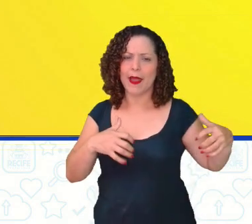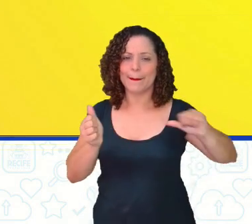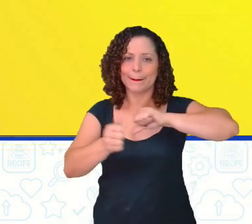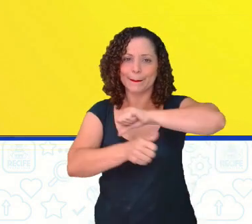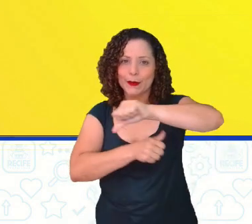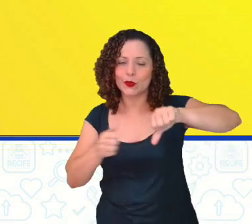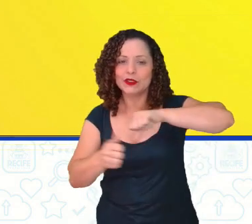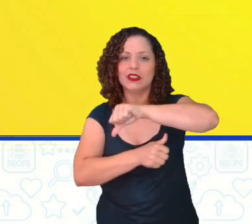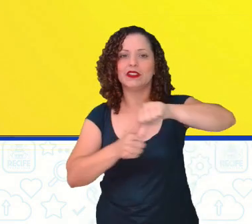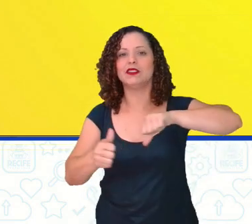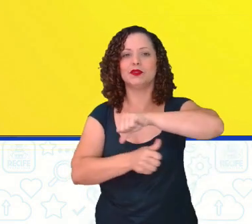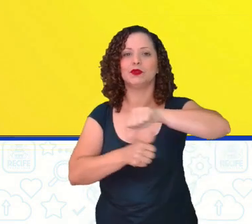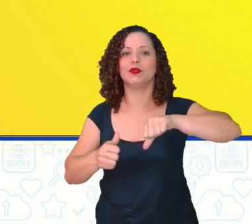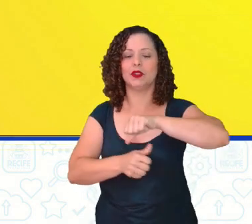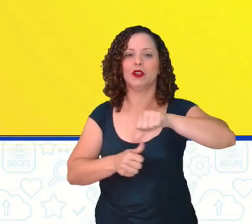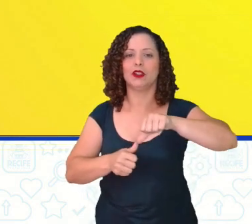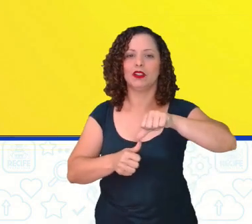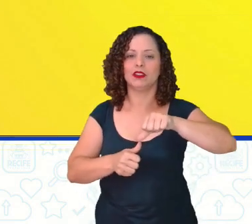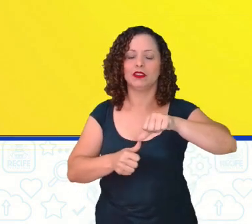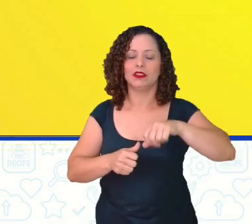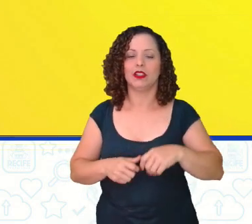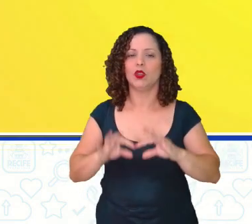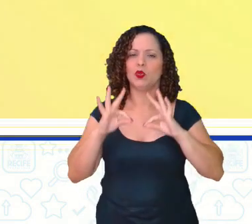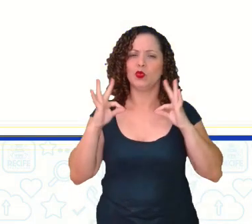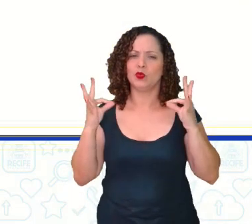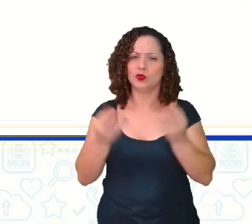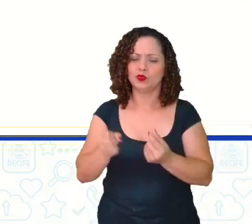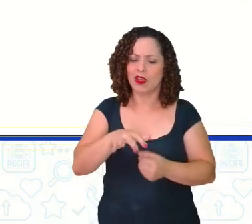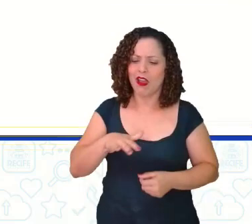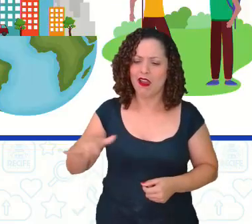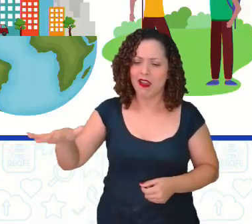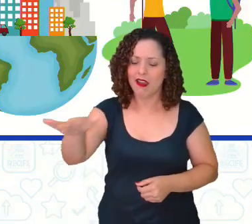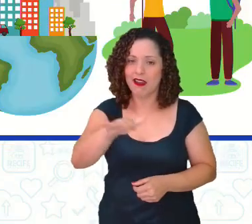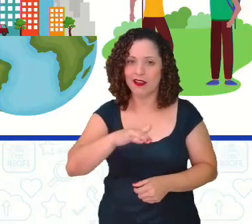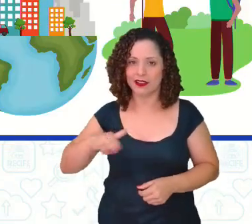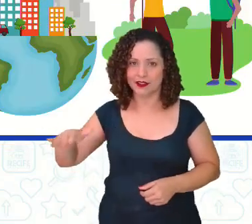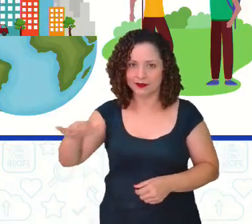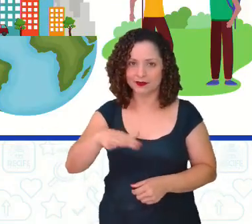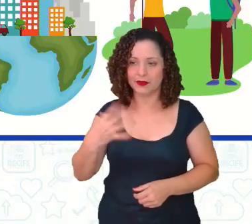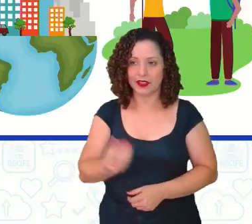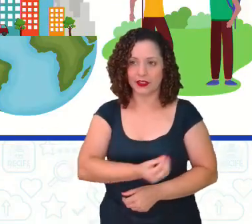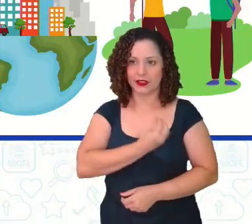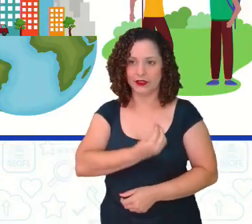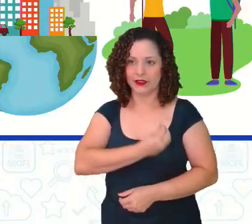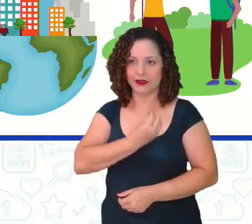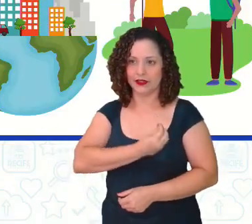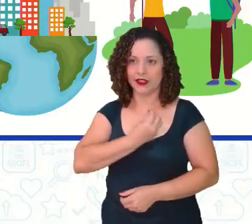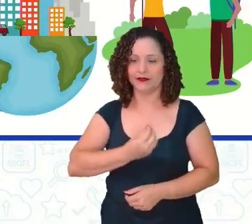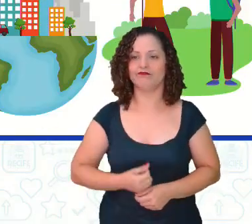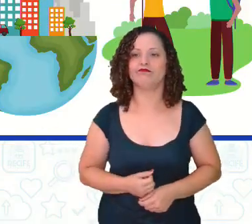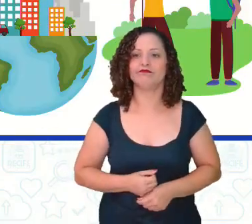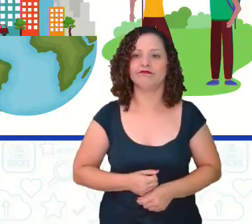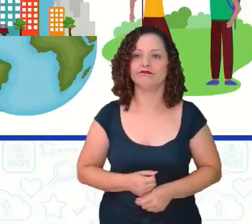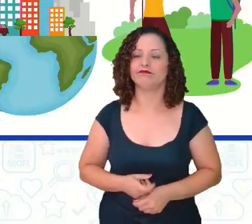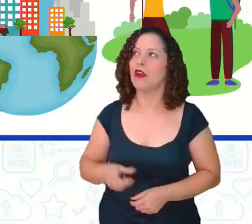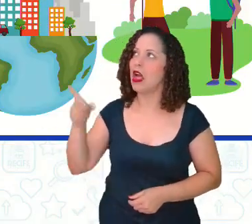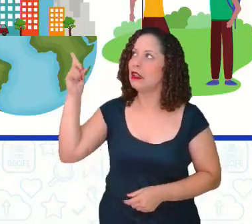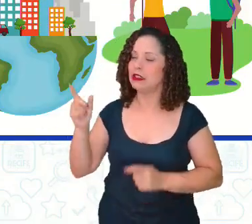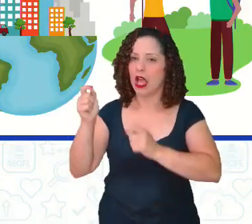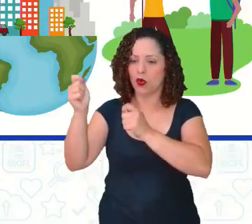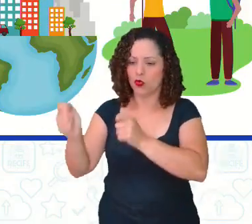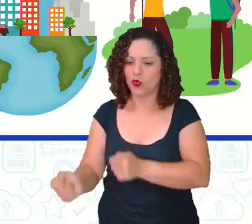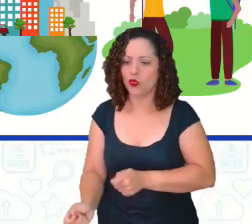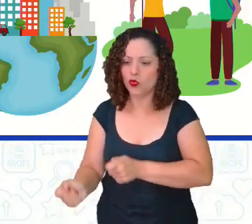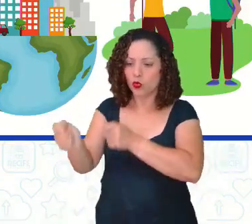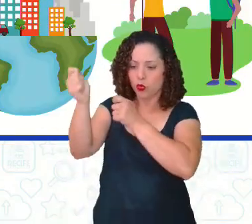mudando as configurações do ambiente em que vive. Tem um rapaz ali com a pazinha cavando